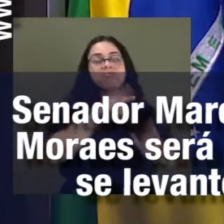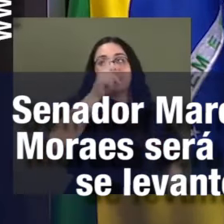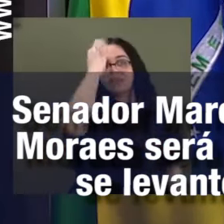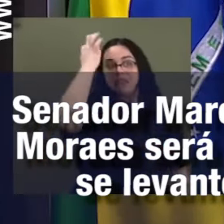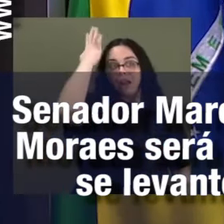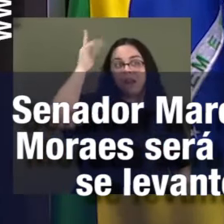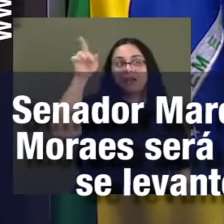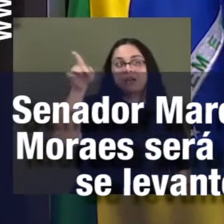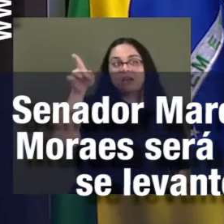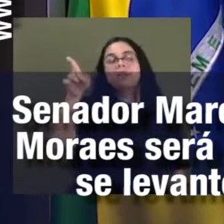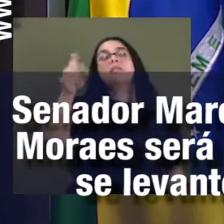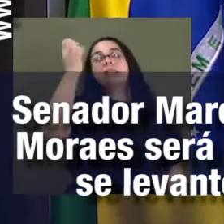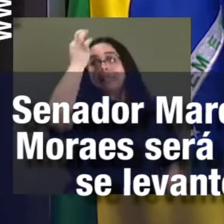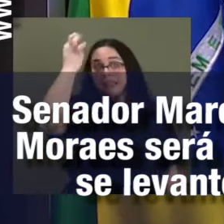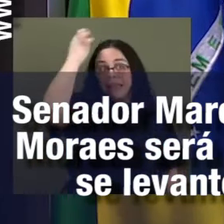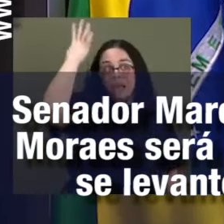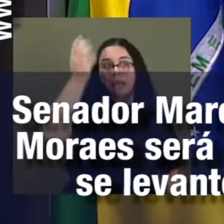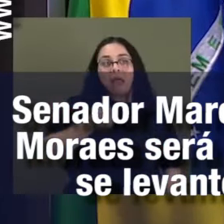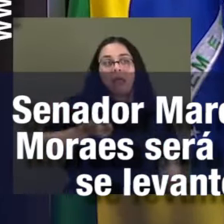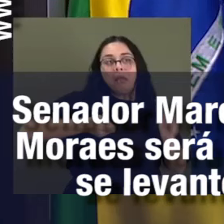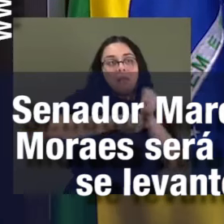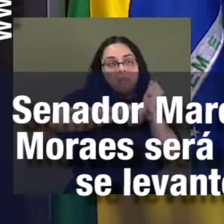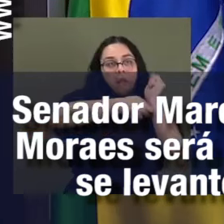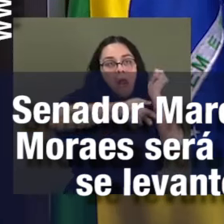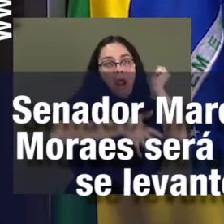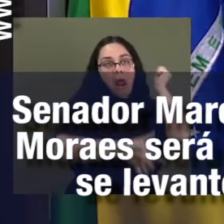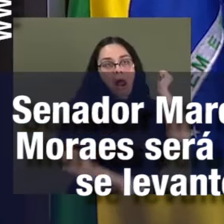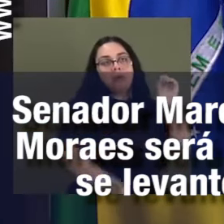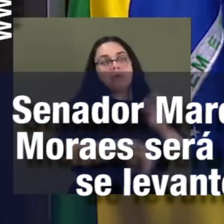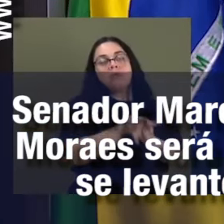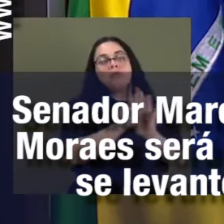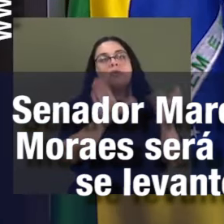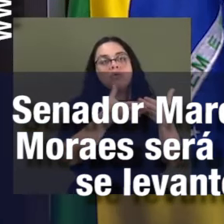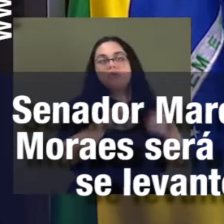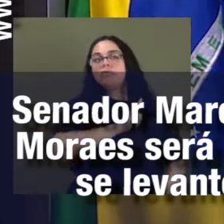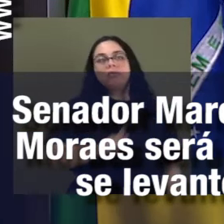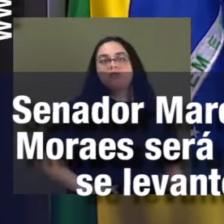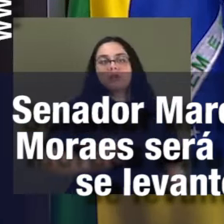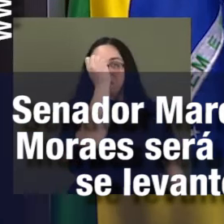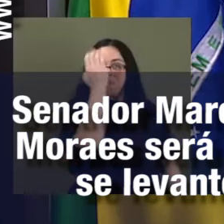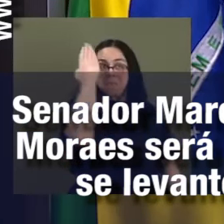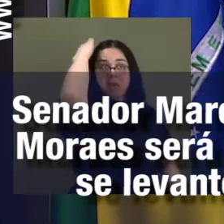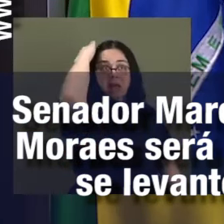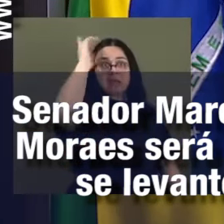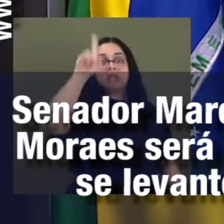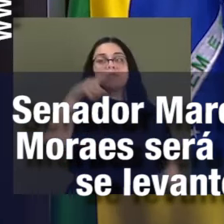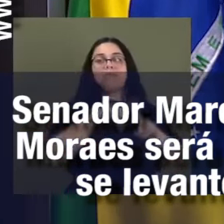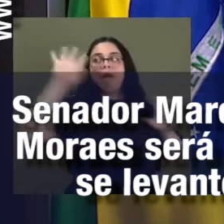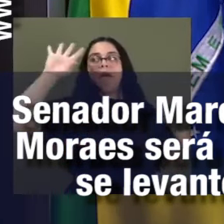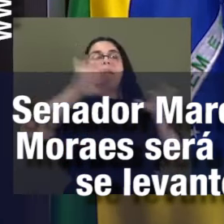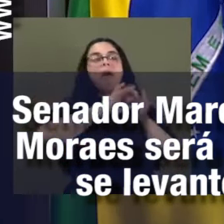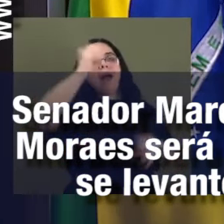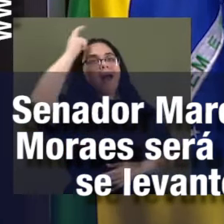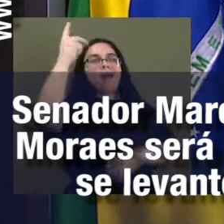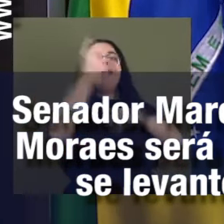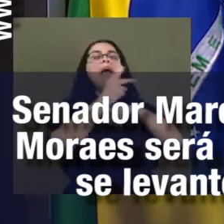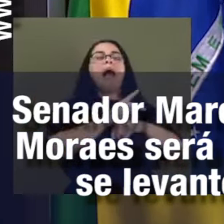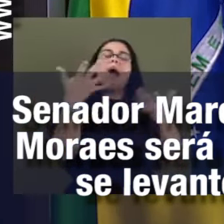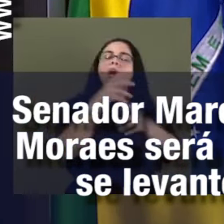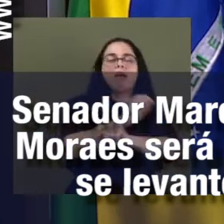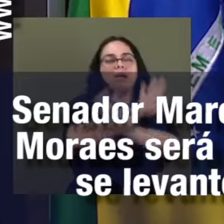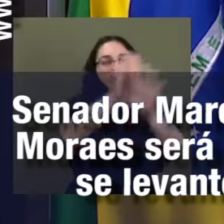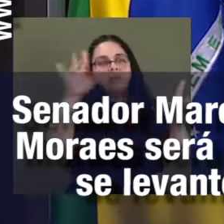chegando no Trump, abastecendo de denúncias do governo Biden ligado a essa proteção ao Alexandre de Moraes. Agora a gente entende